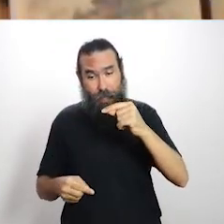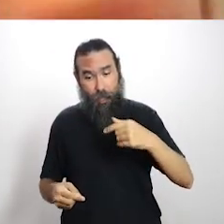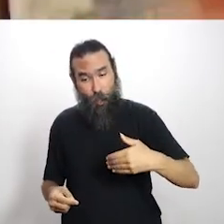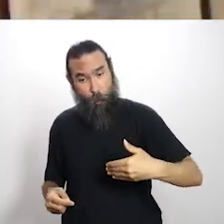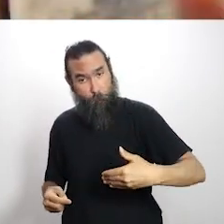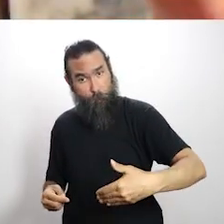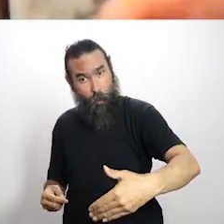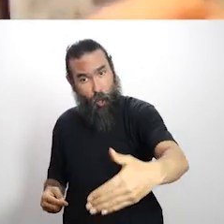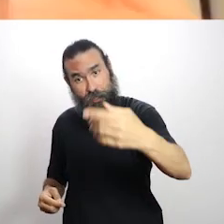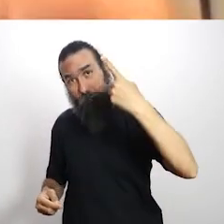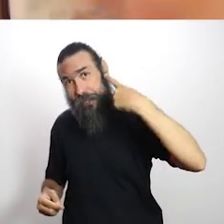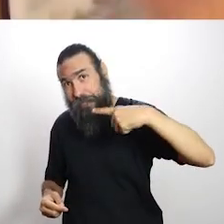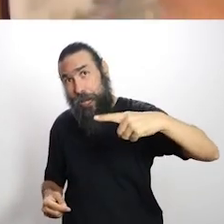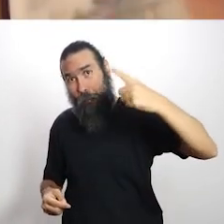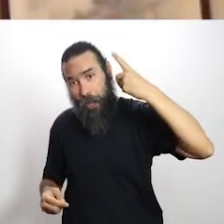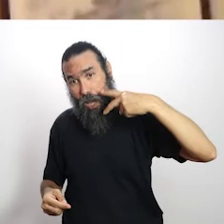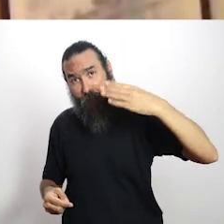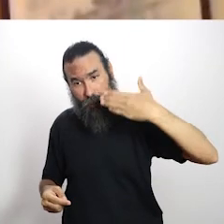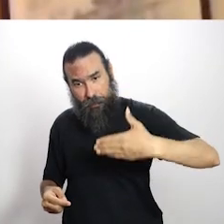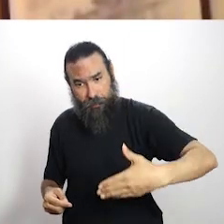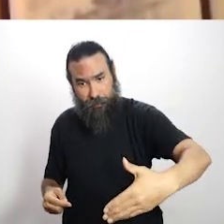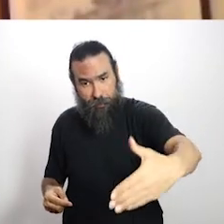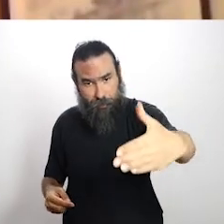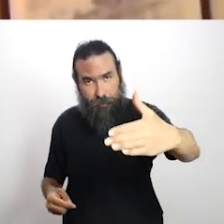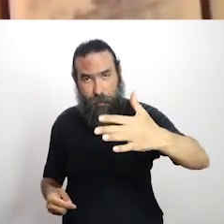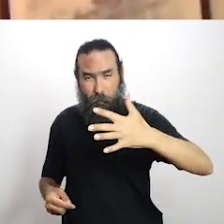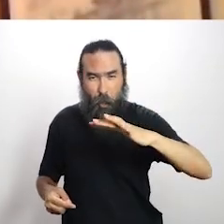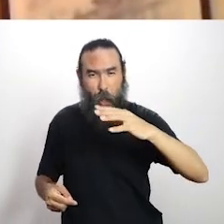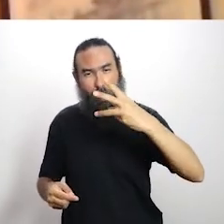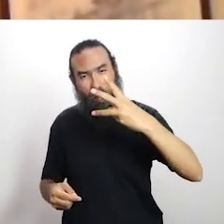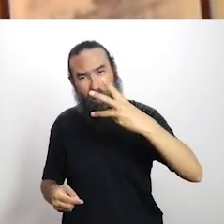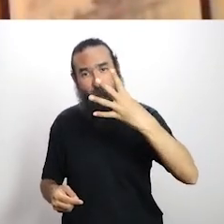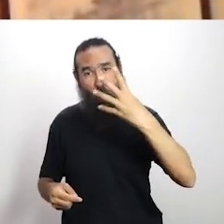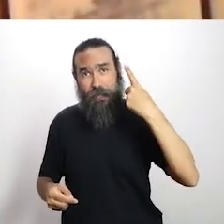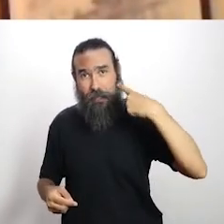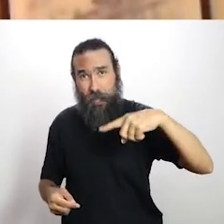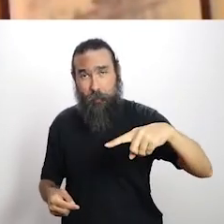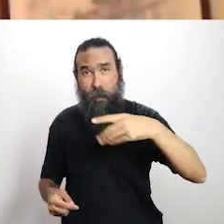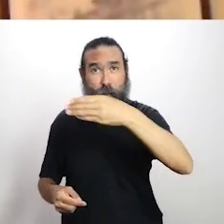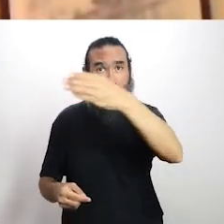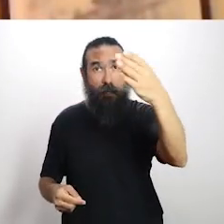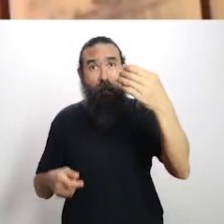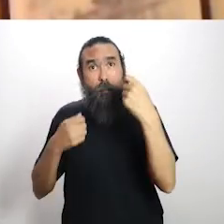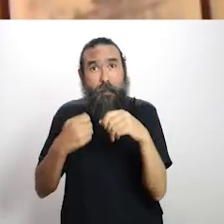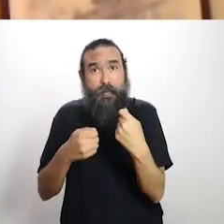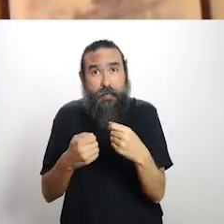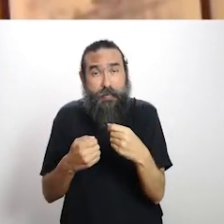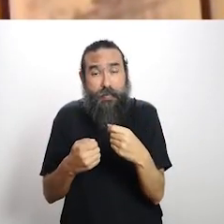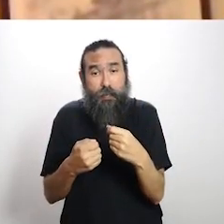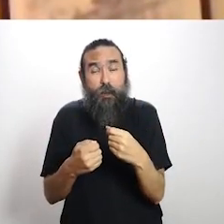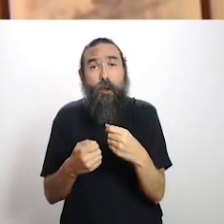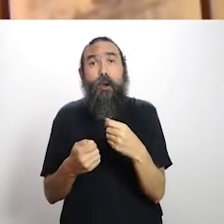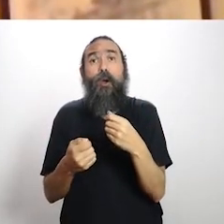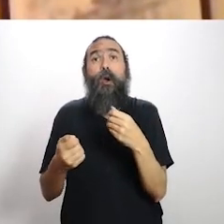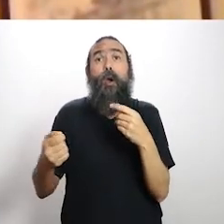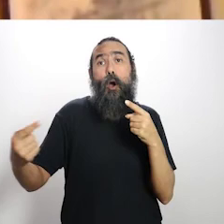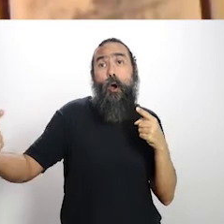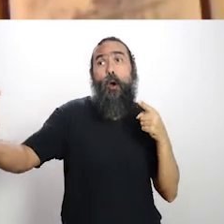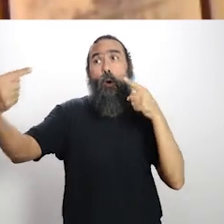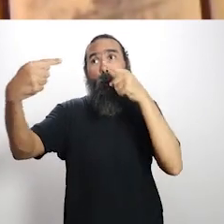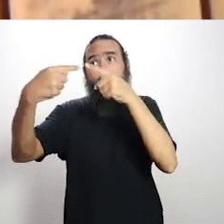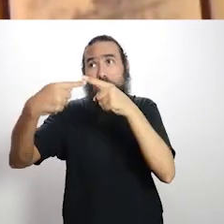uma boa regulamentação que torne isso claro e permita que a lei tenha de fato todo esse